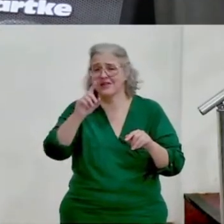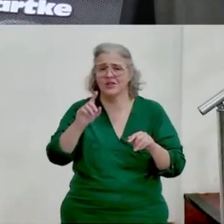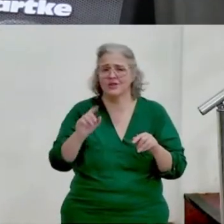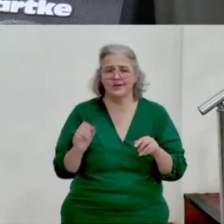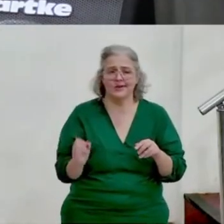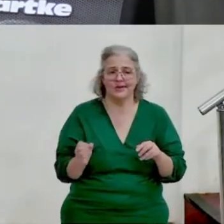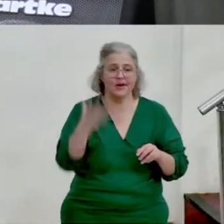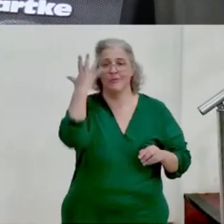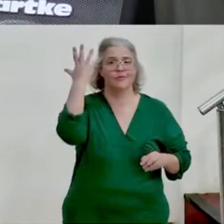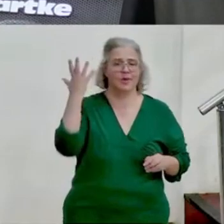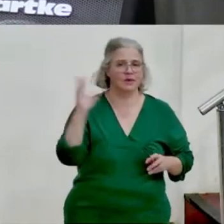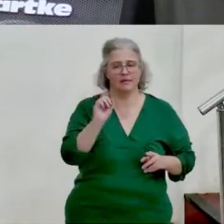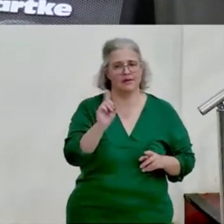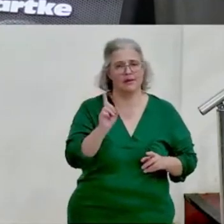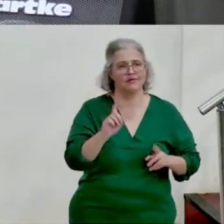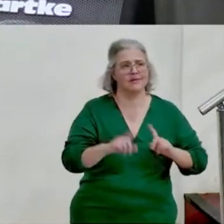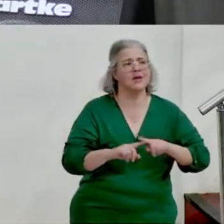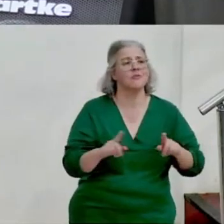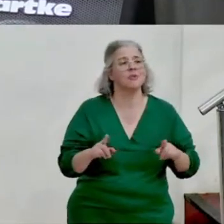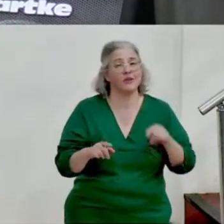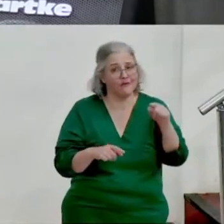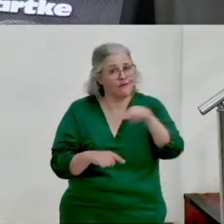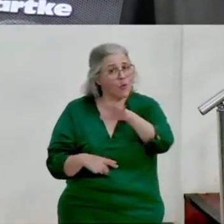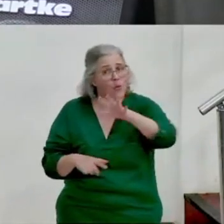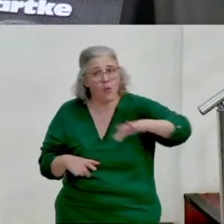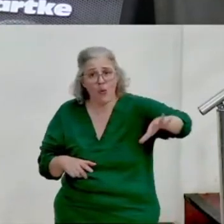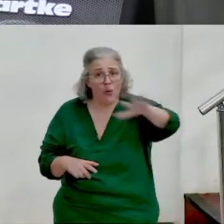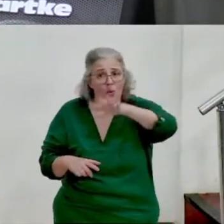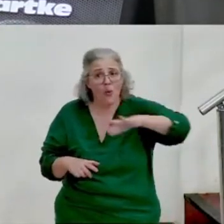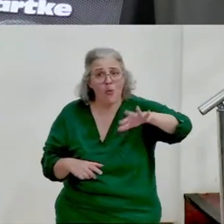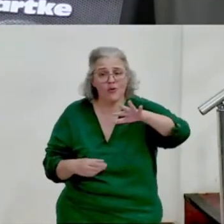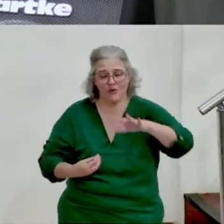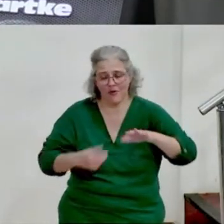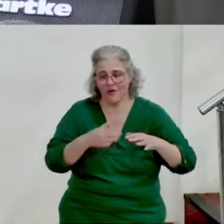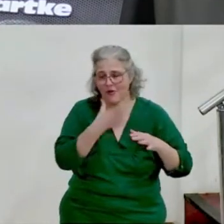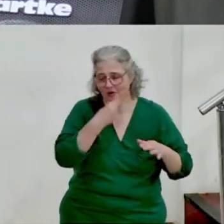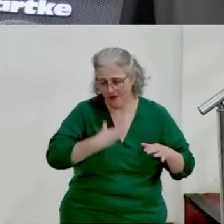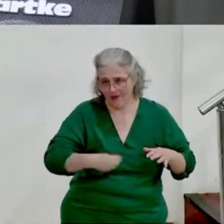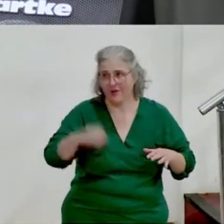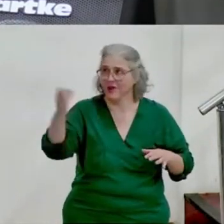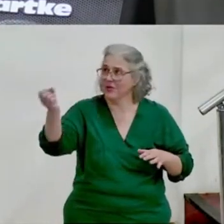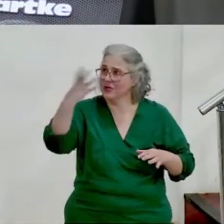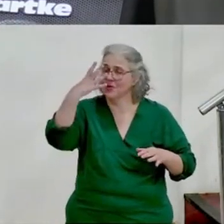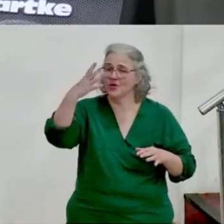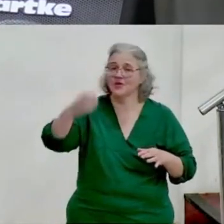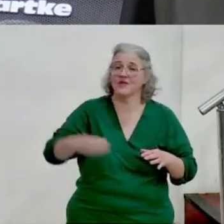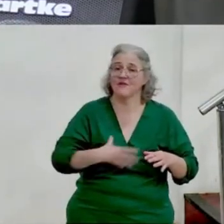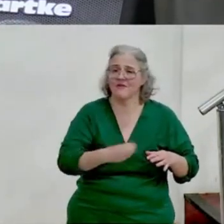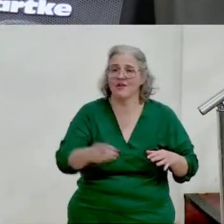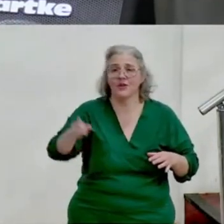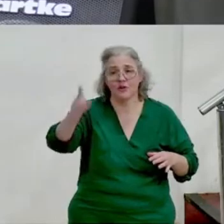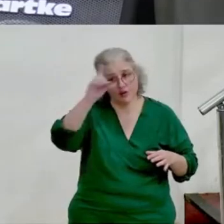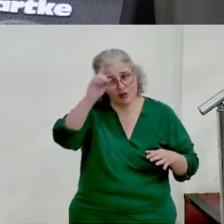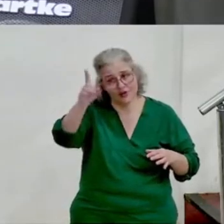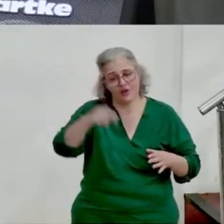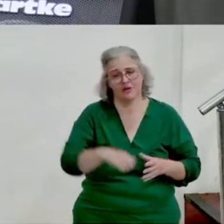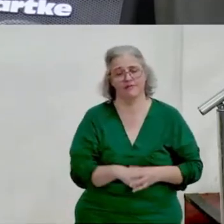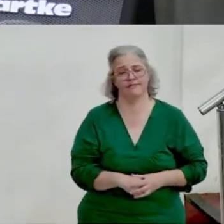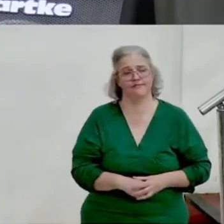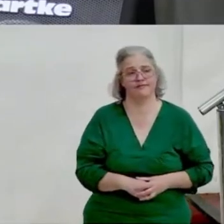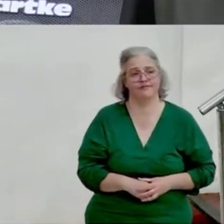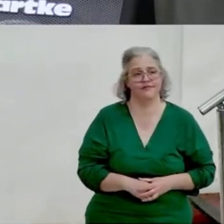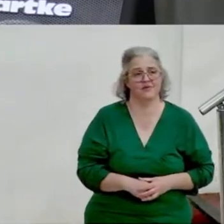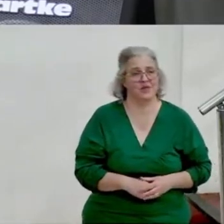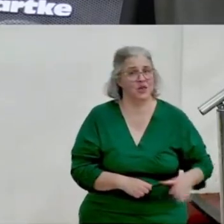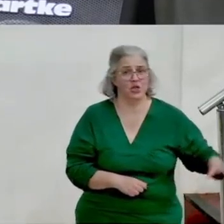ladrão, porque vocês todos são filhos da luz e filhos do dia. Nós não somos